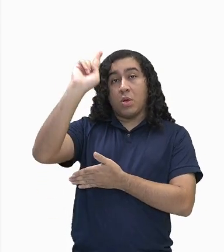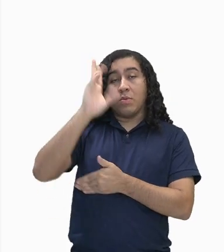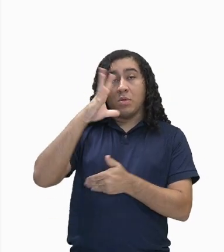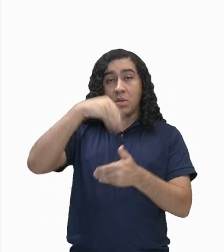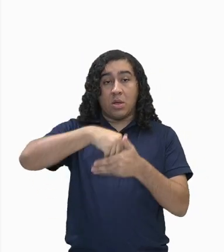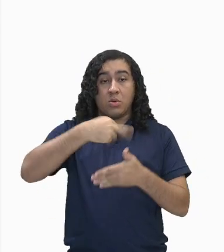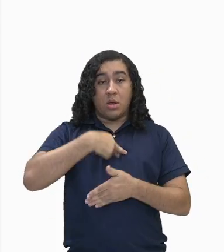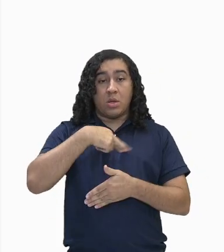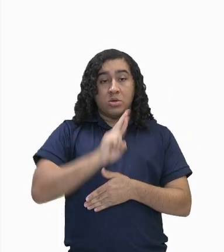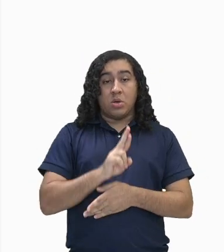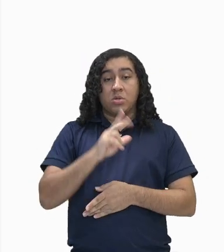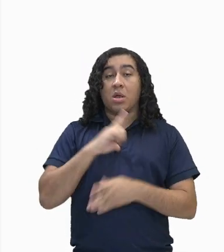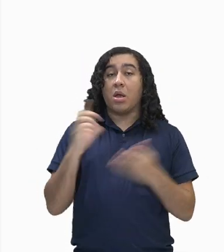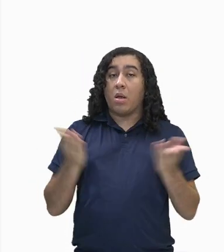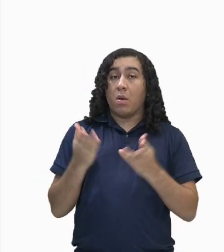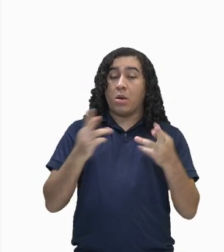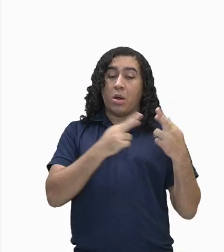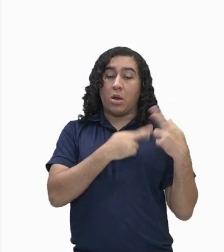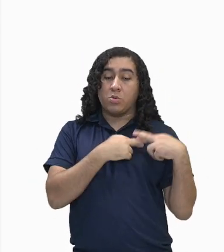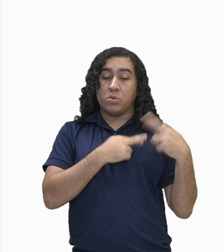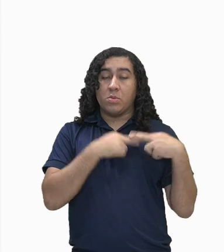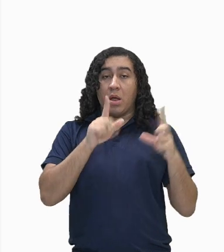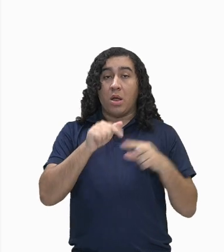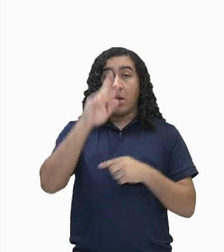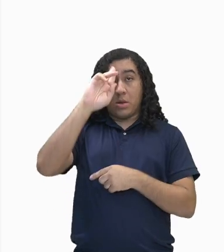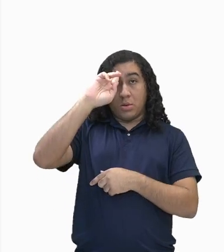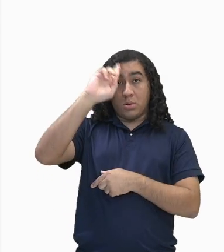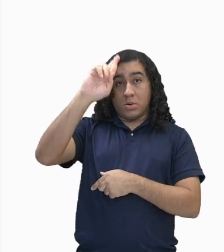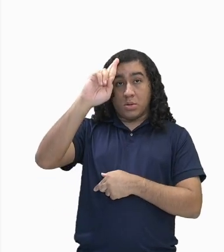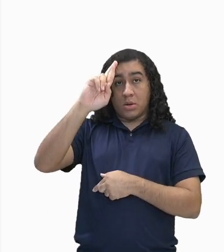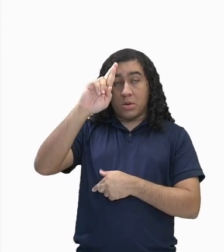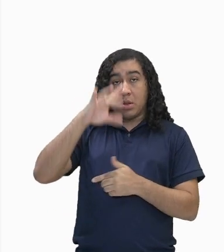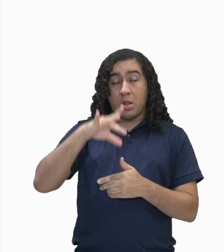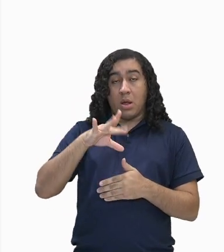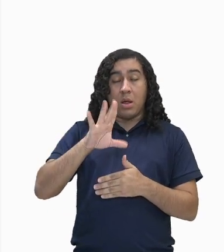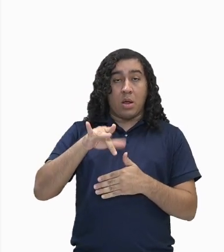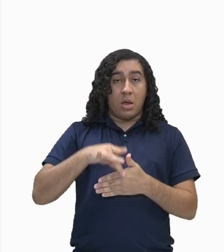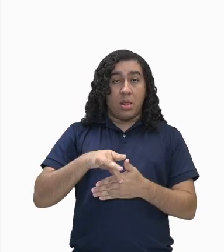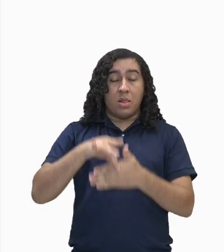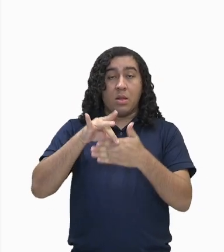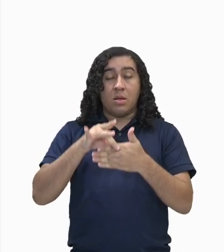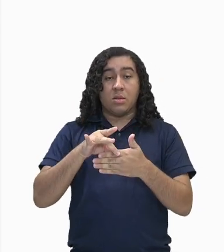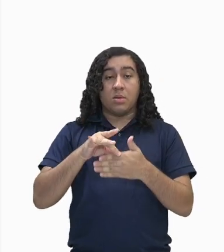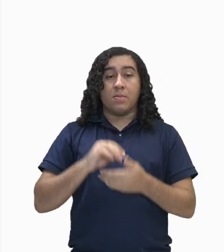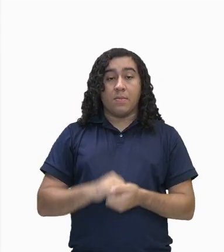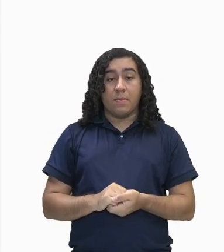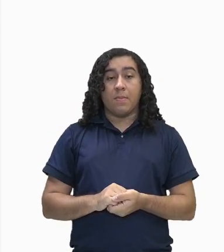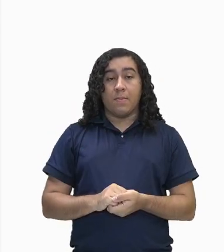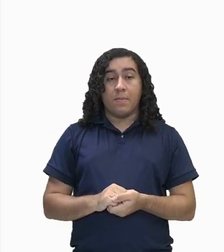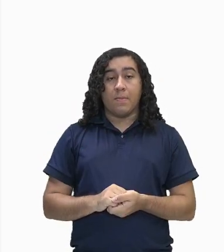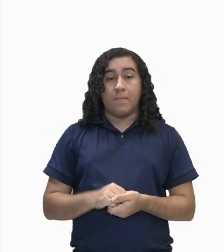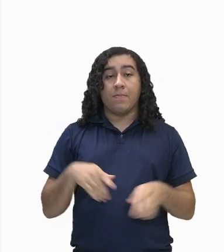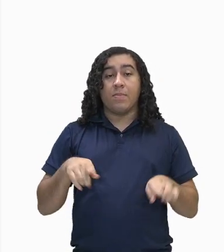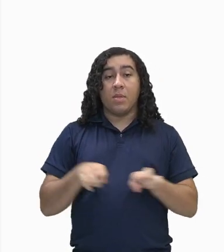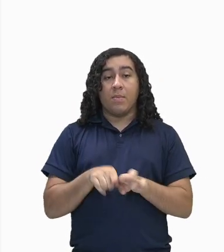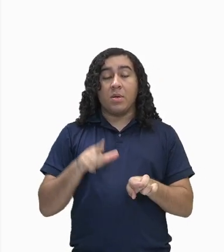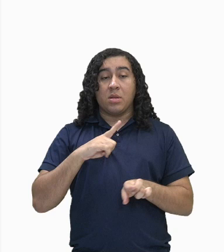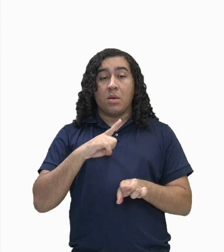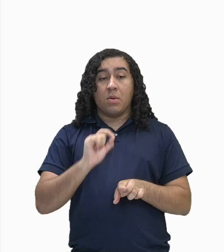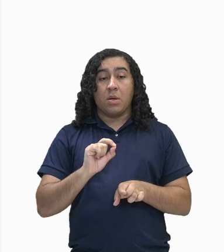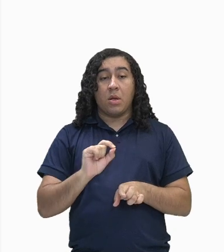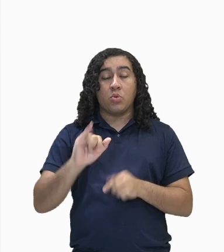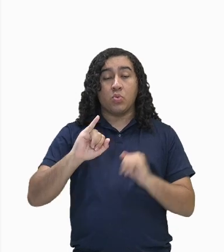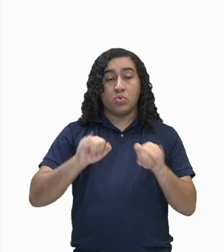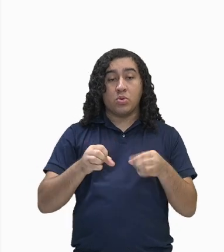uma responsabilidade de liderança. No judaísmo, nós temos a ordenação